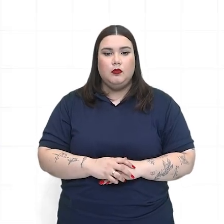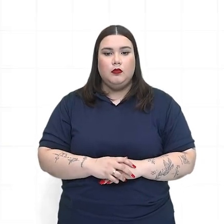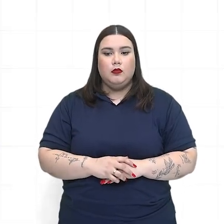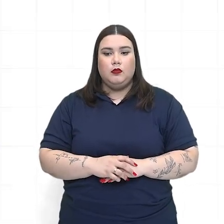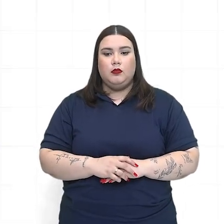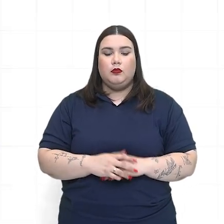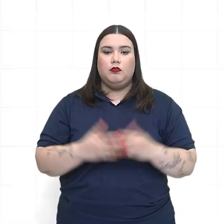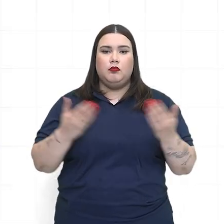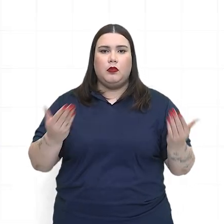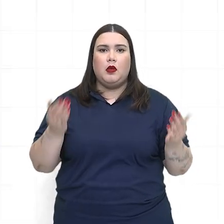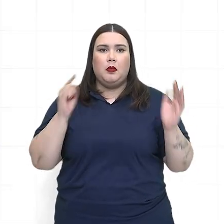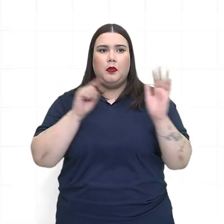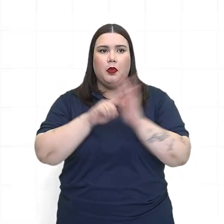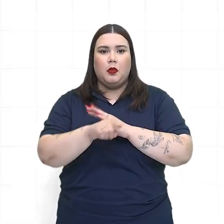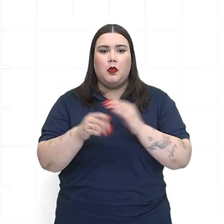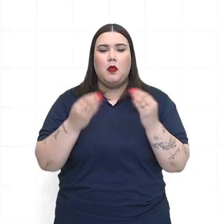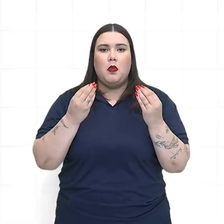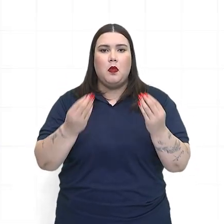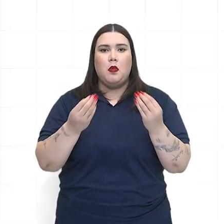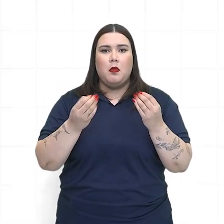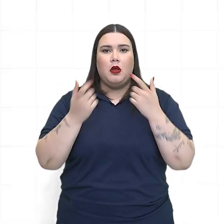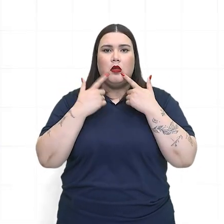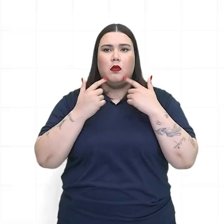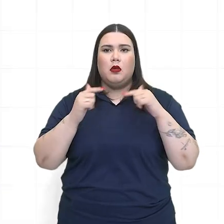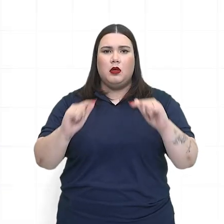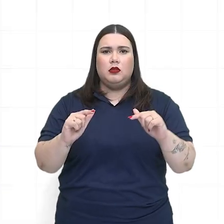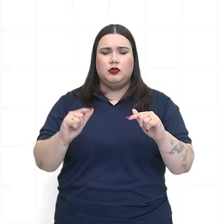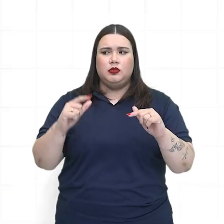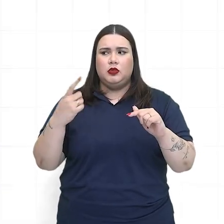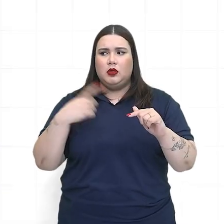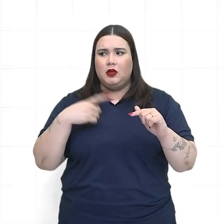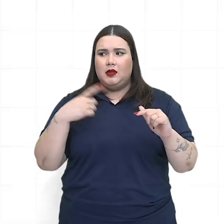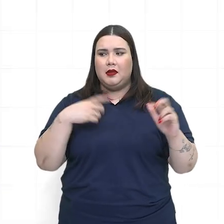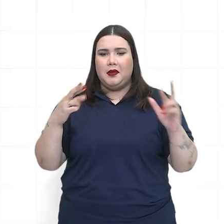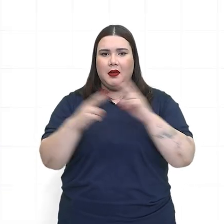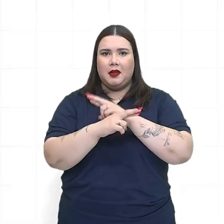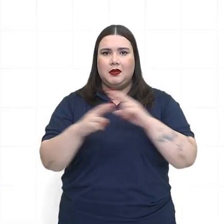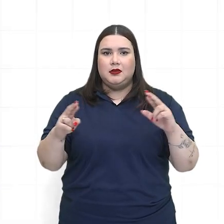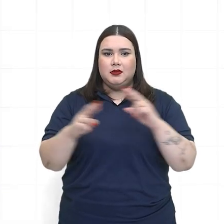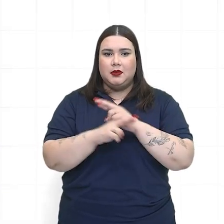E aqui eu posso te perguntar, como é que a linguagem está presente nas tradições religiosas?